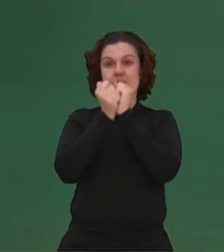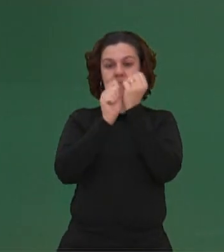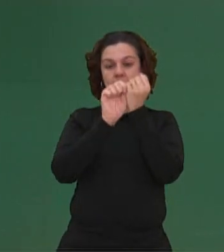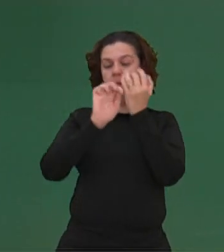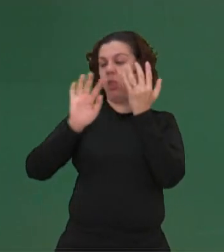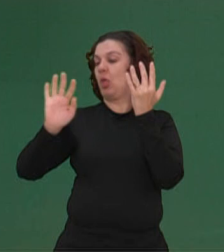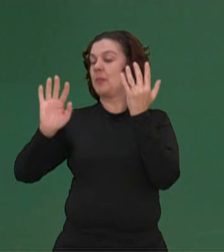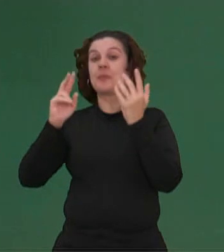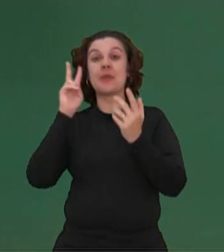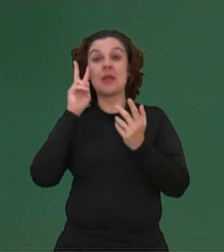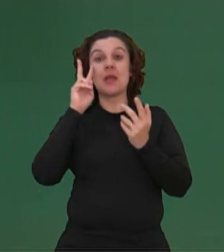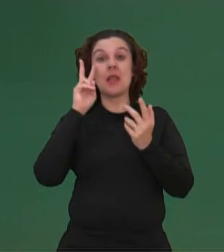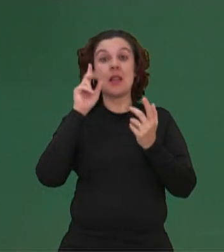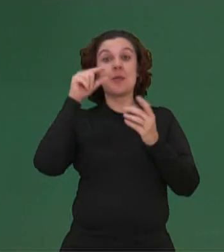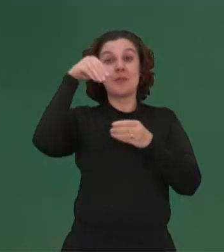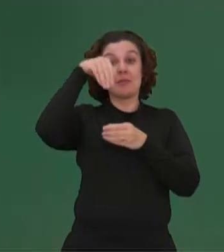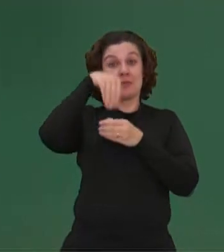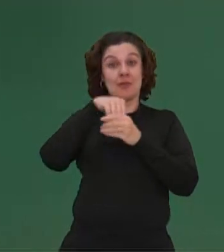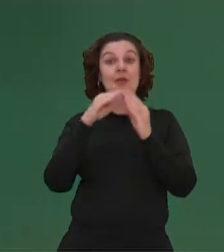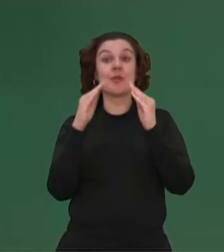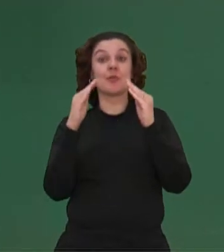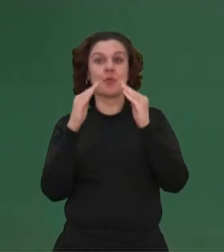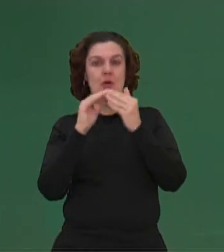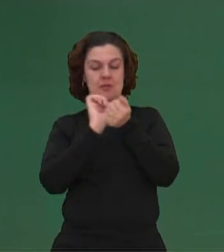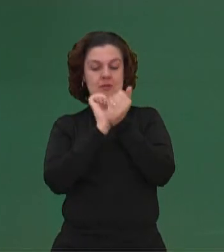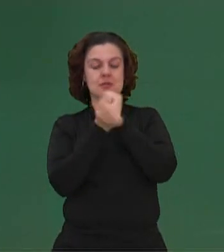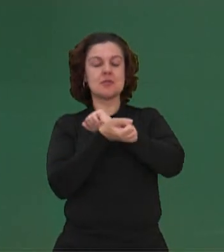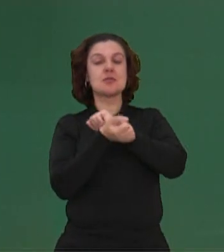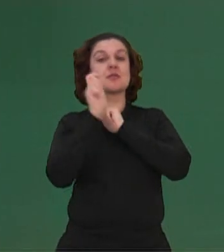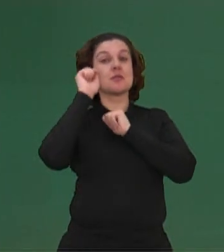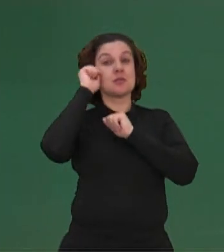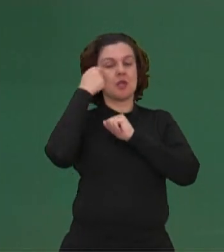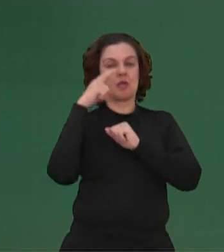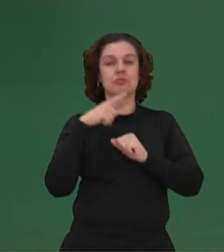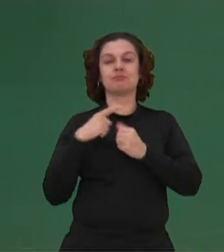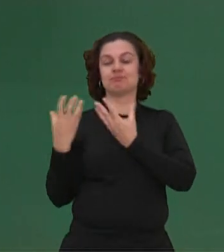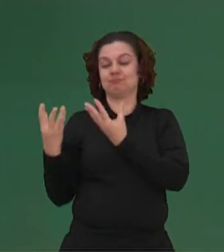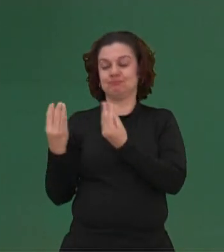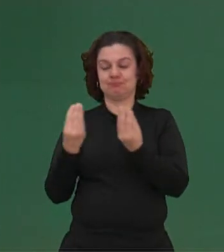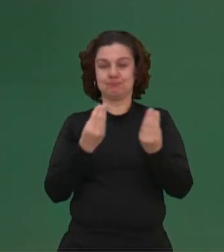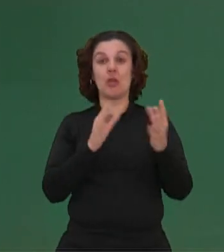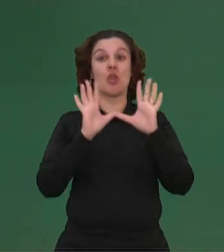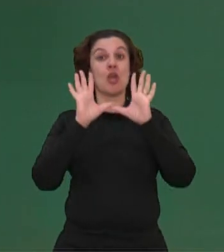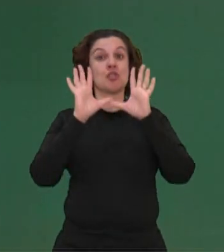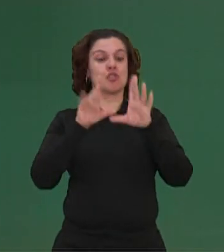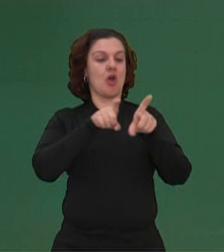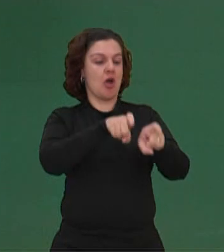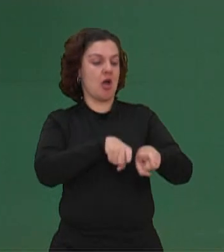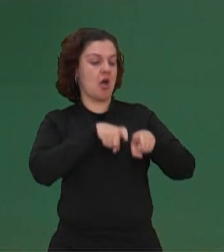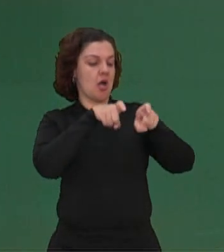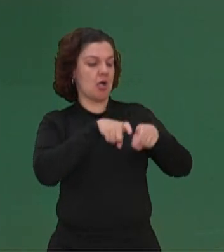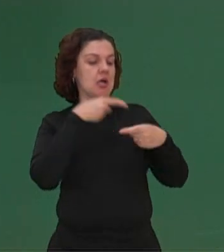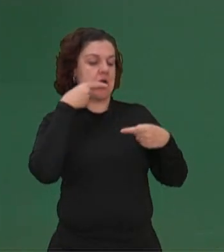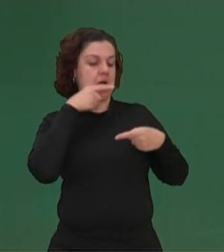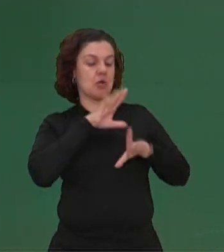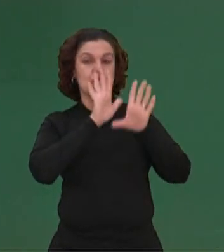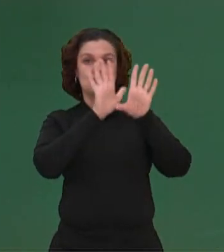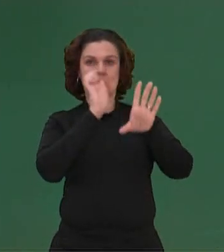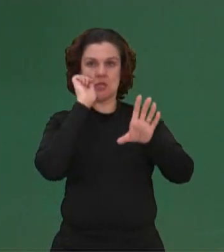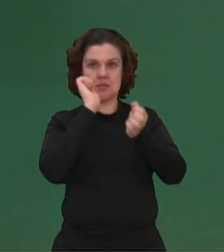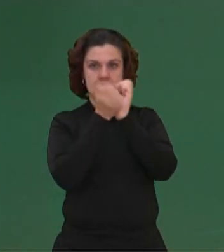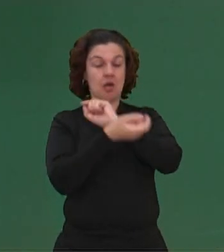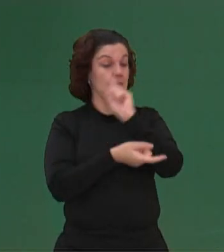havia muitos escravos domésticos, nós falamos sobre isso nas aulas. Não são só os escravos do canavial, da produção de